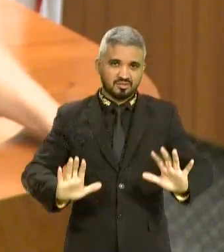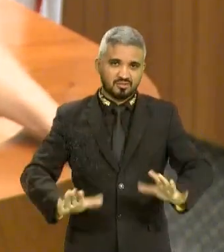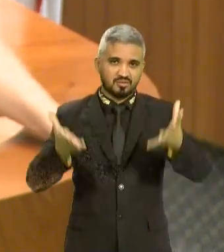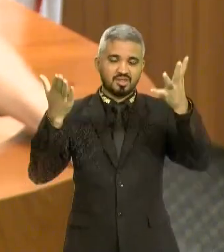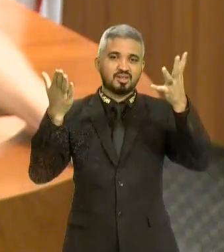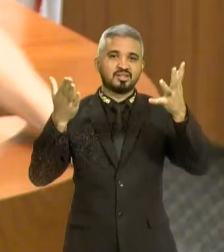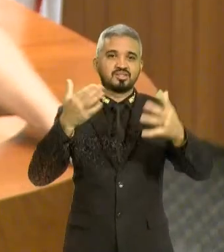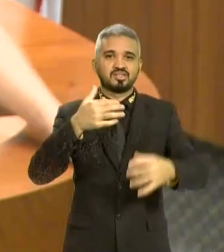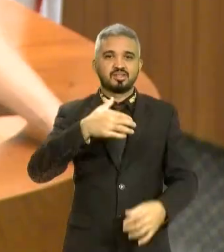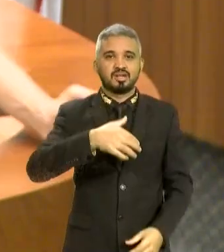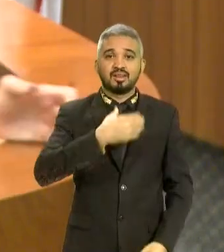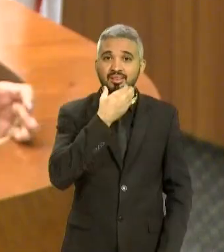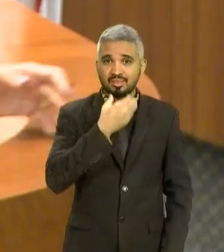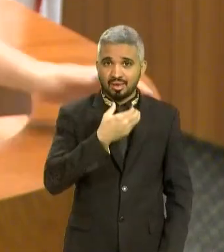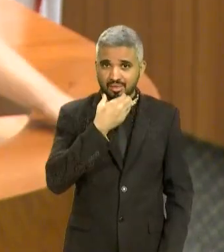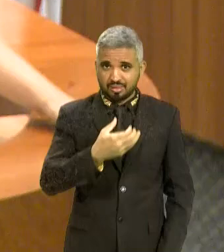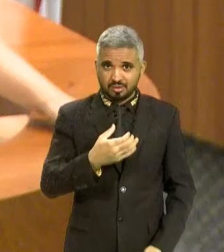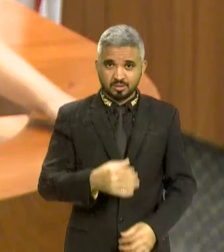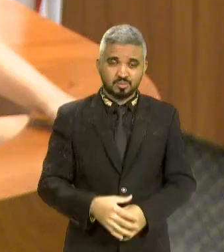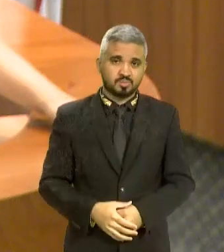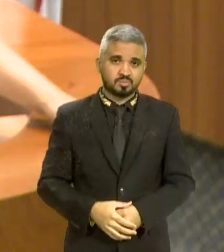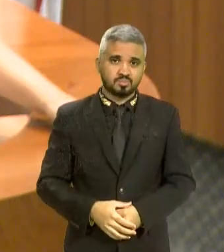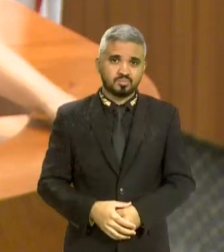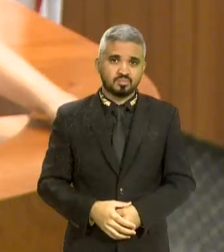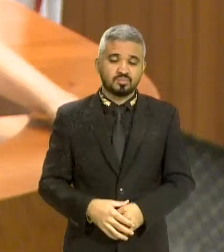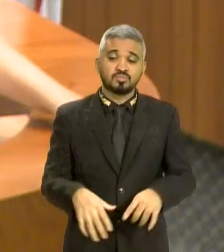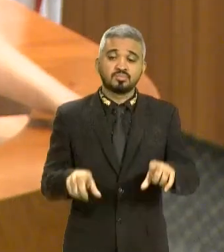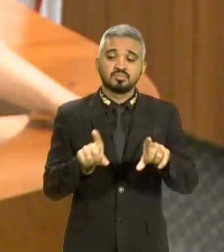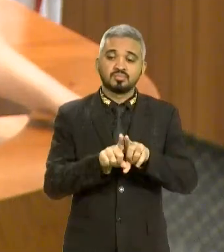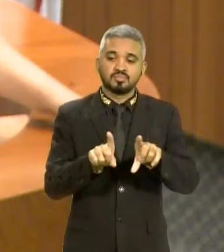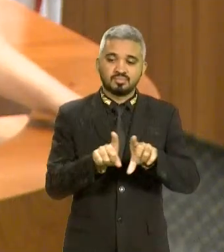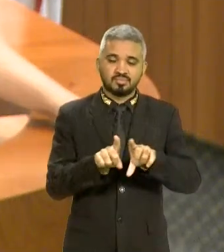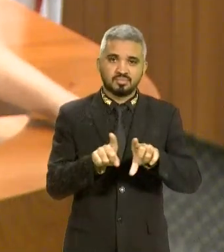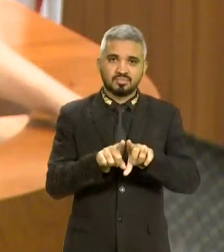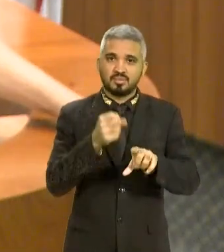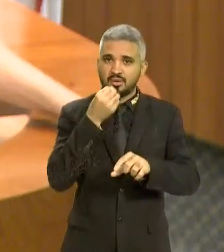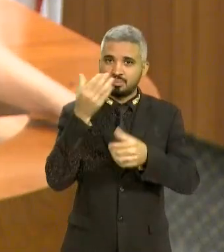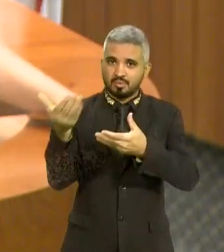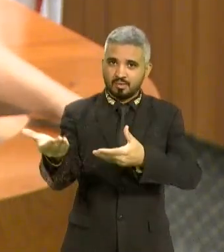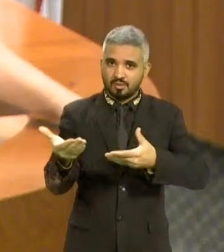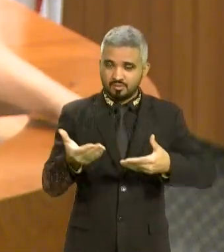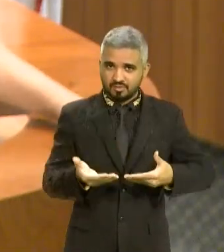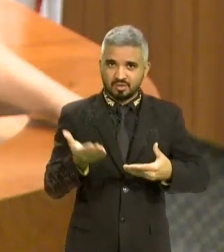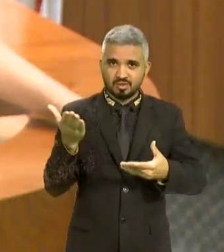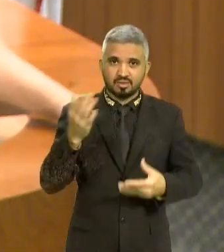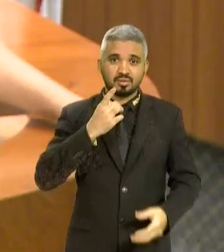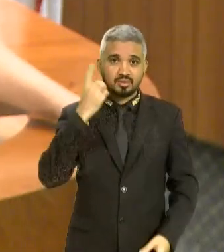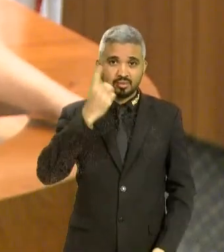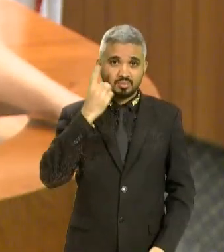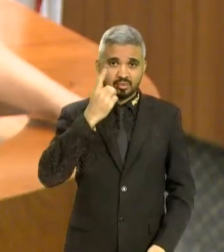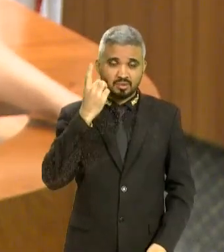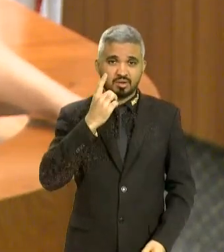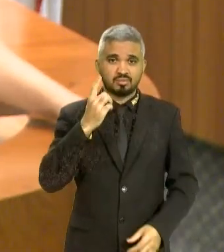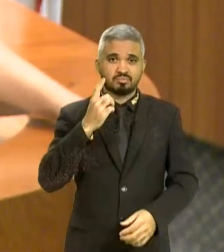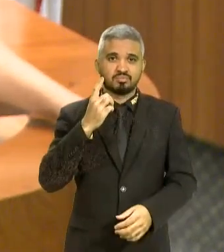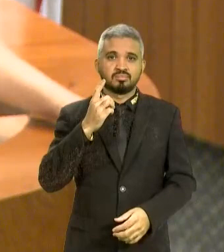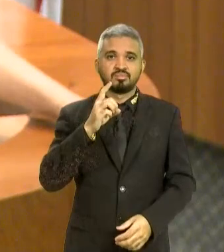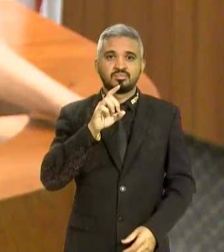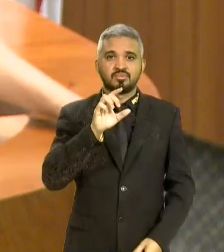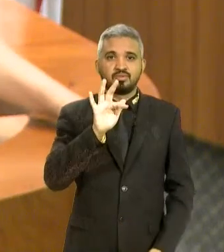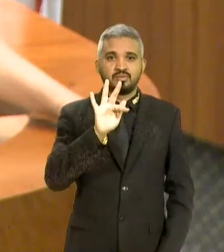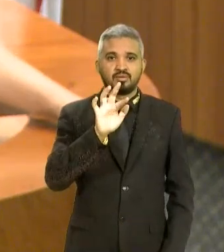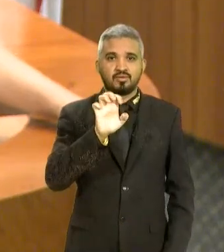nosso Natal. Quero aqui também dar as boas-vindas ao deputado eleito Fernando Braide, lhe desejar sorte, que tenhamos um